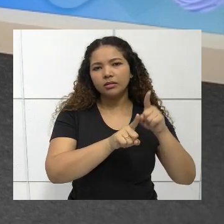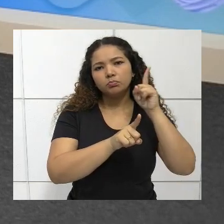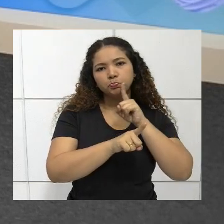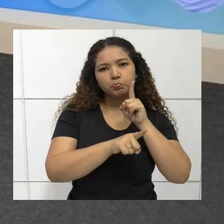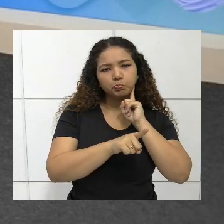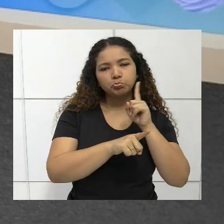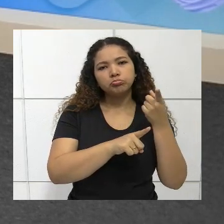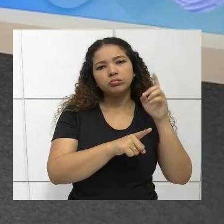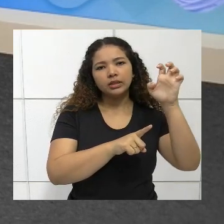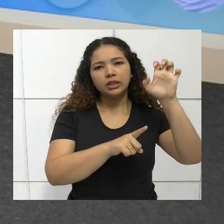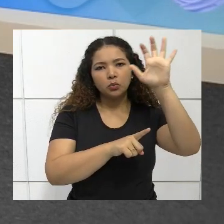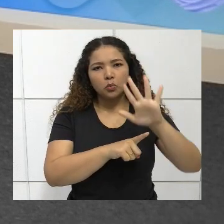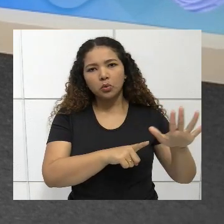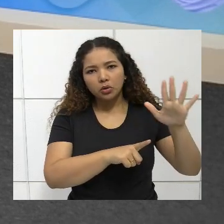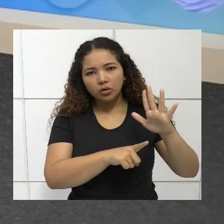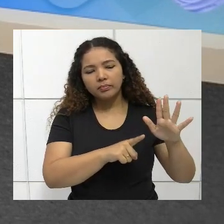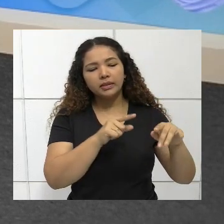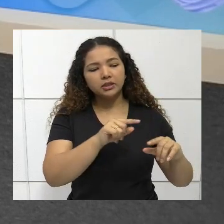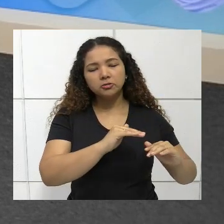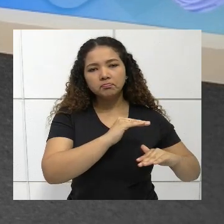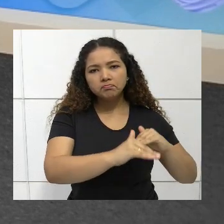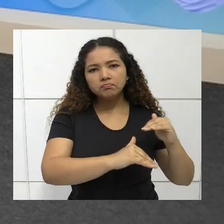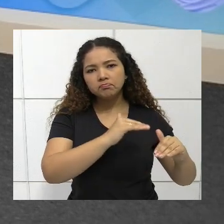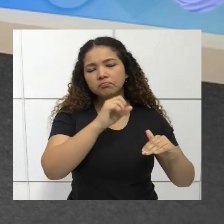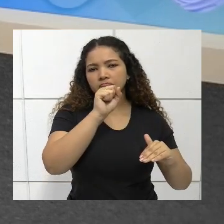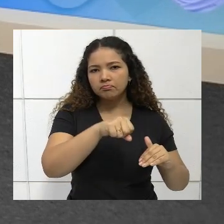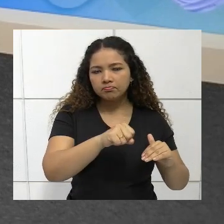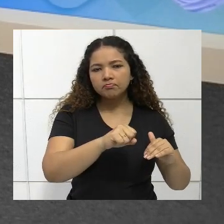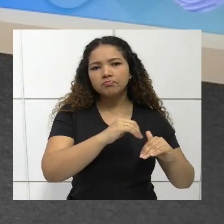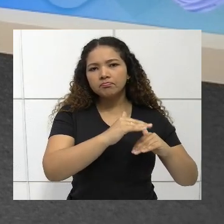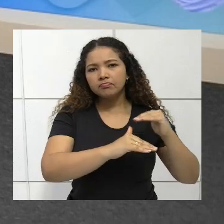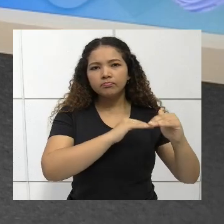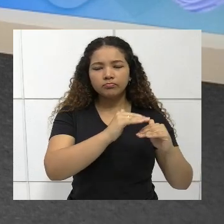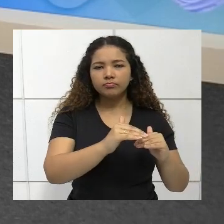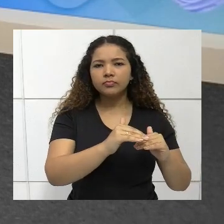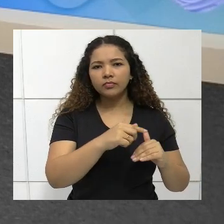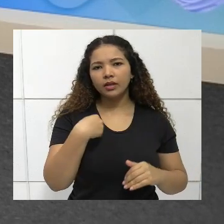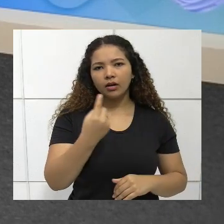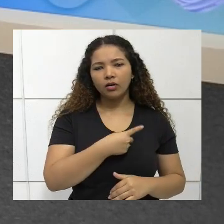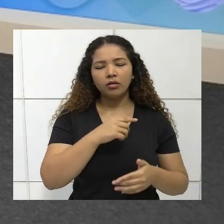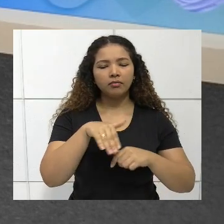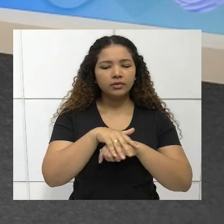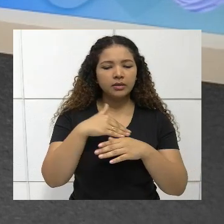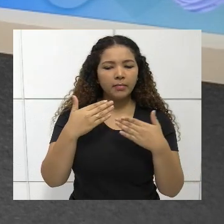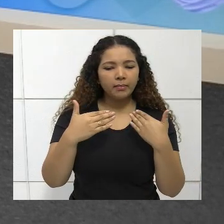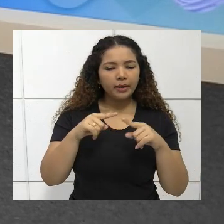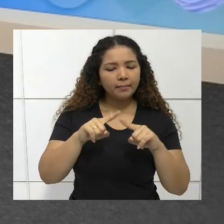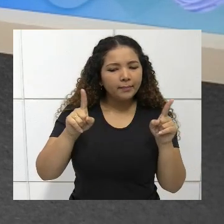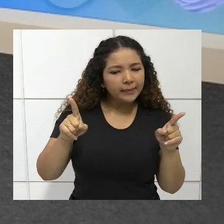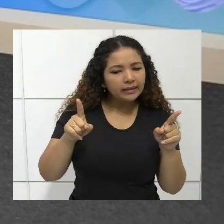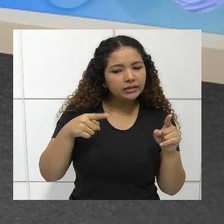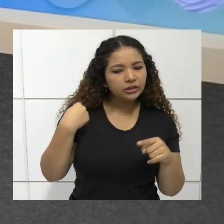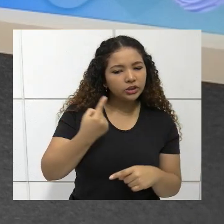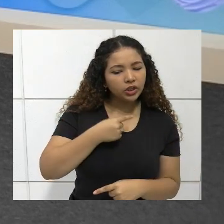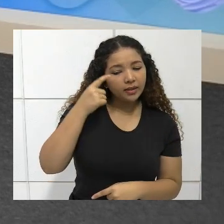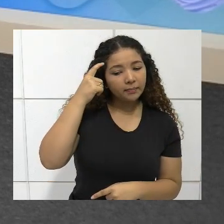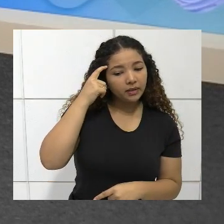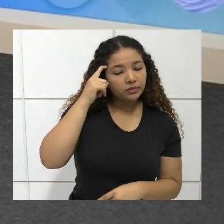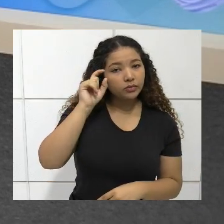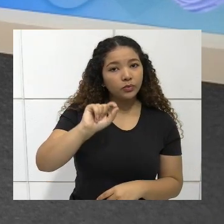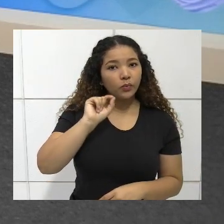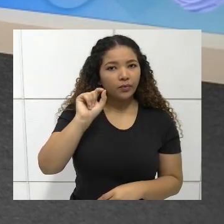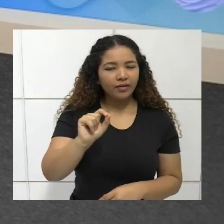ligas brasileiras aqui, na verdade, no campeonato da Série A e na Série B do Campeonato Brasileiro, mas entretanto,